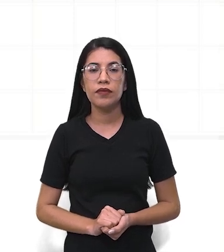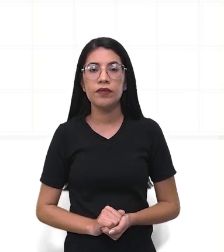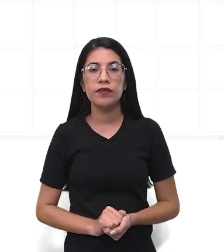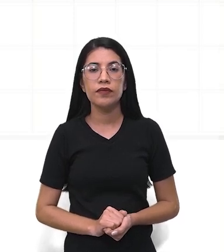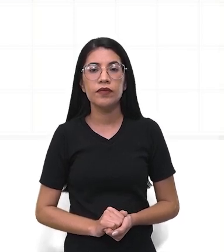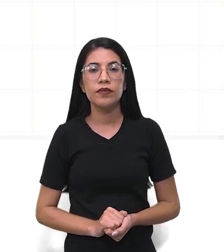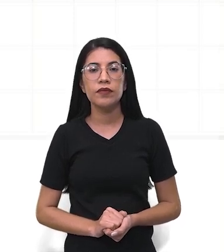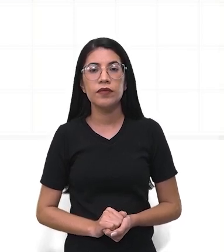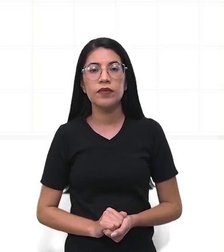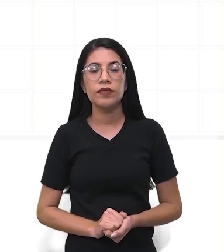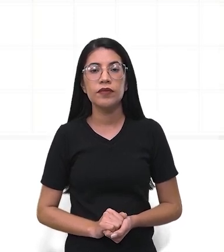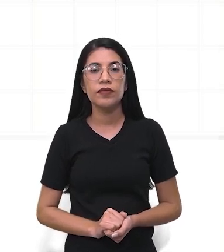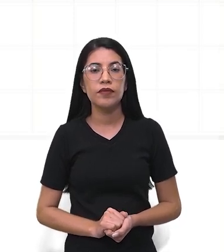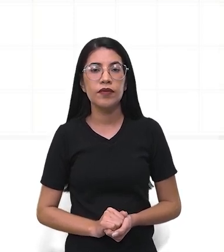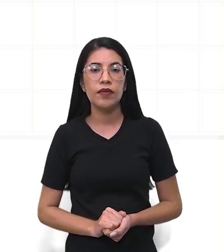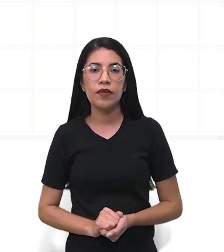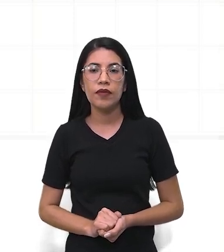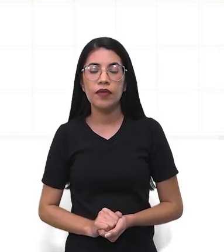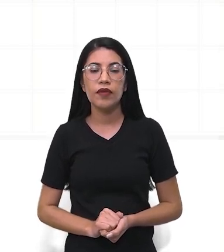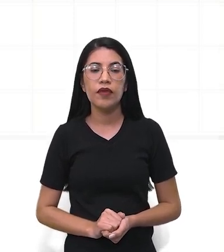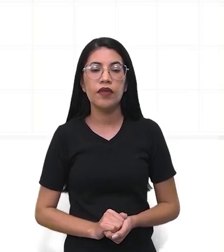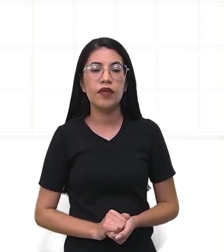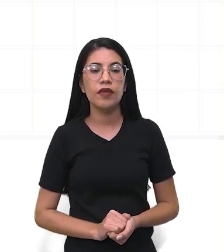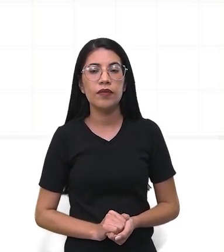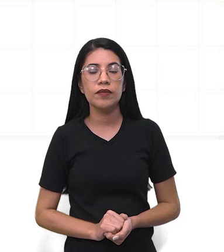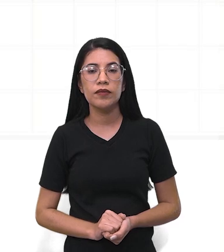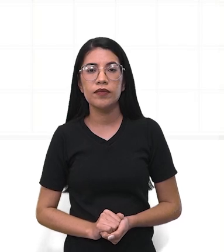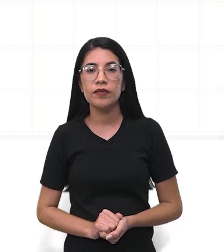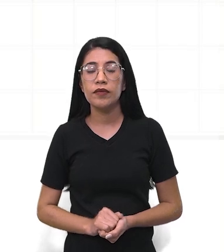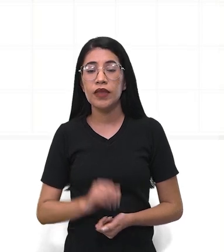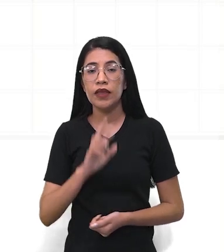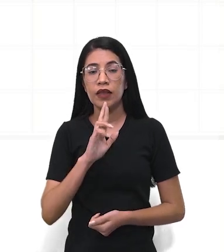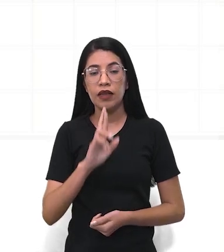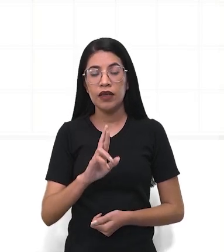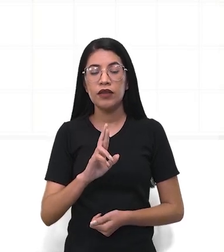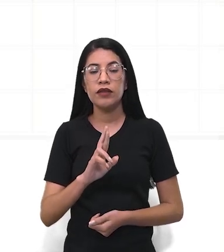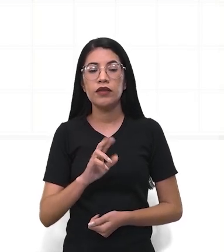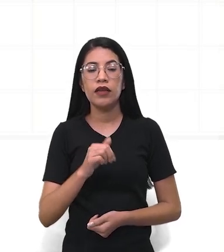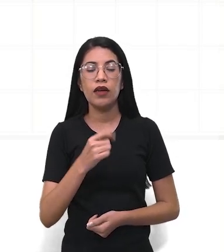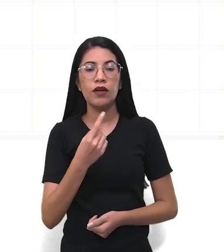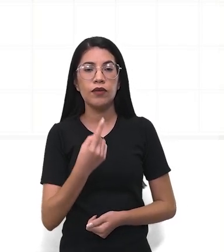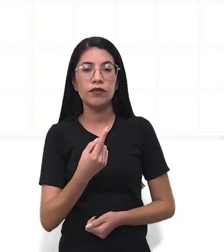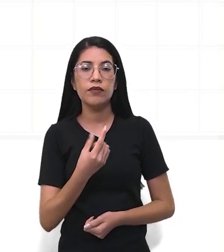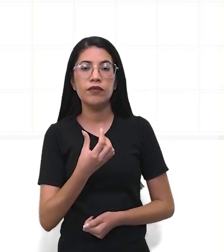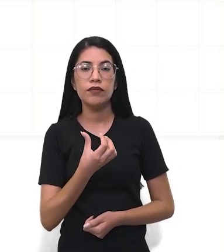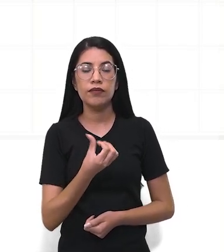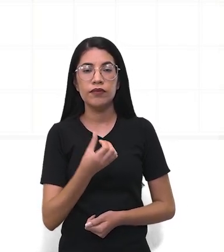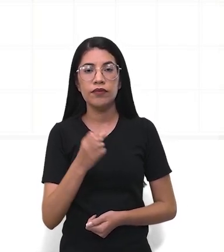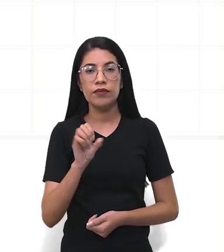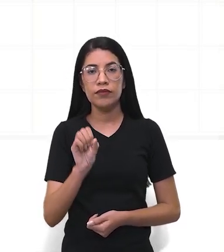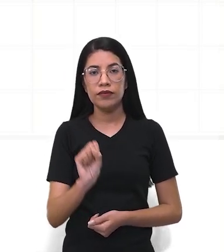aqui embaixo, vai resultar em 168.